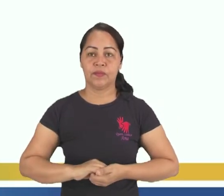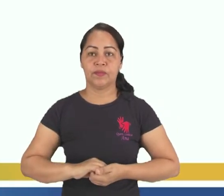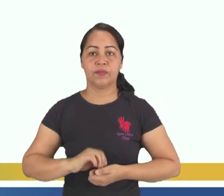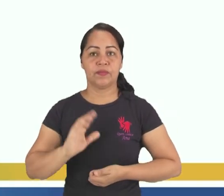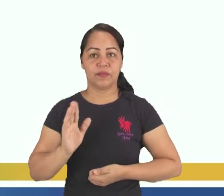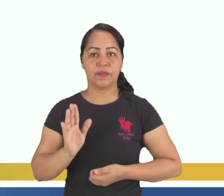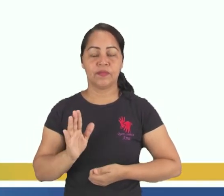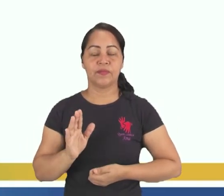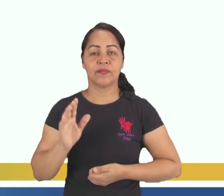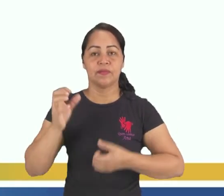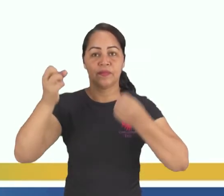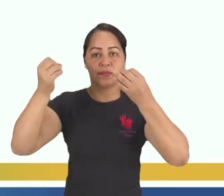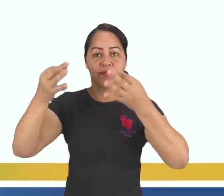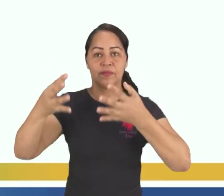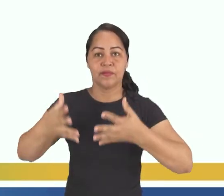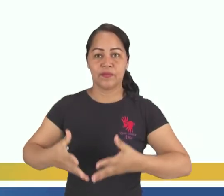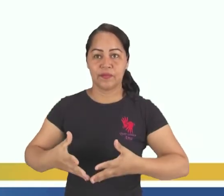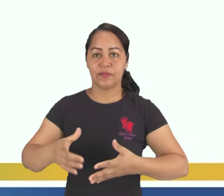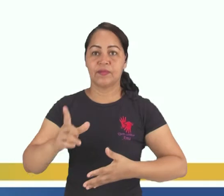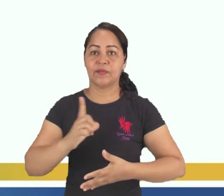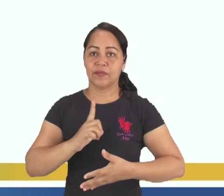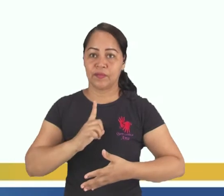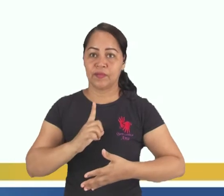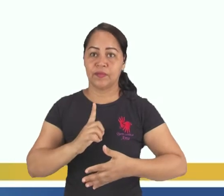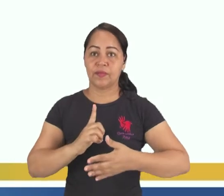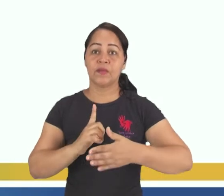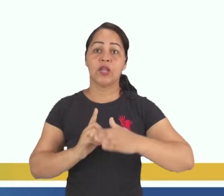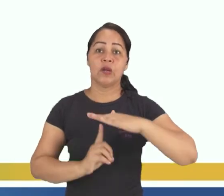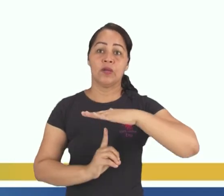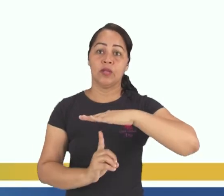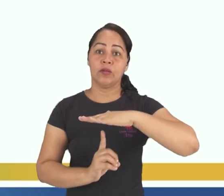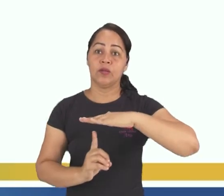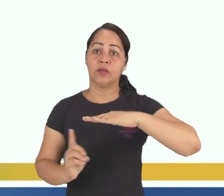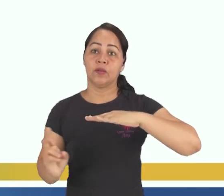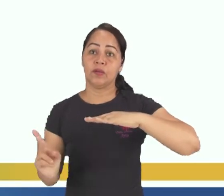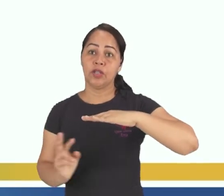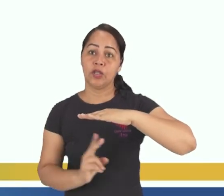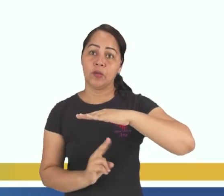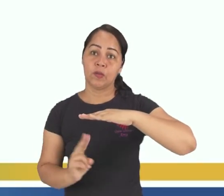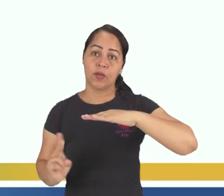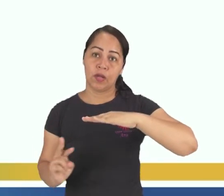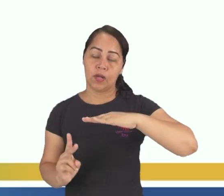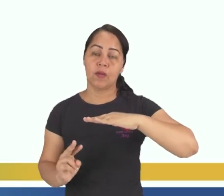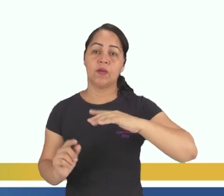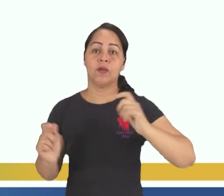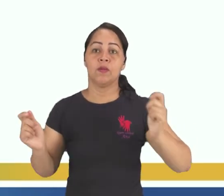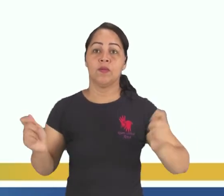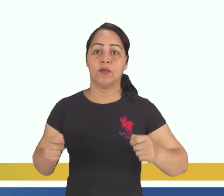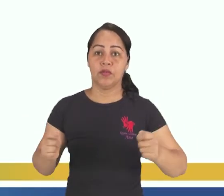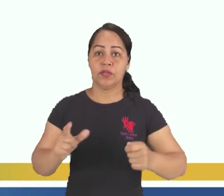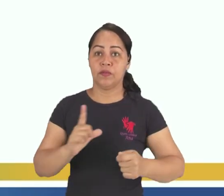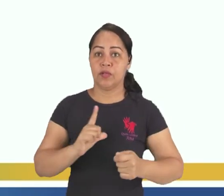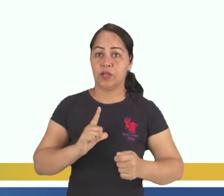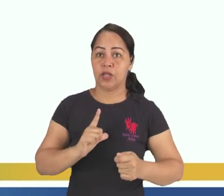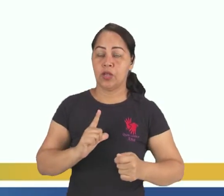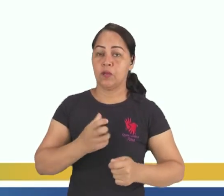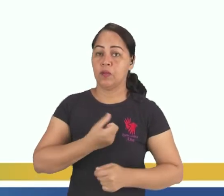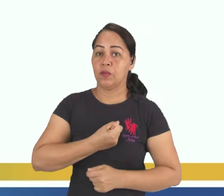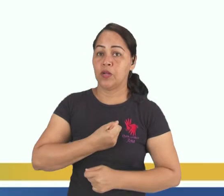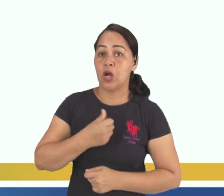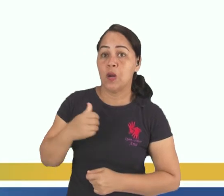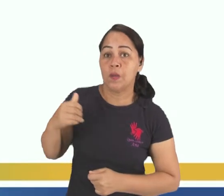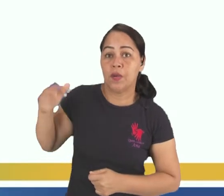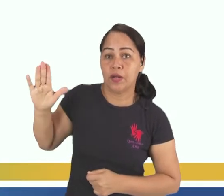você como sempre, né? A gente tem o mesmo denominador, portanto, a gente só vai olhar, né, a fração que possui o maior numerador.